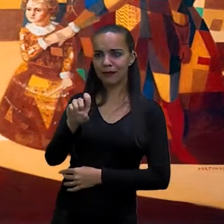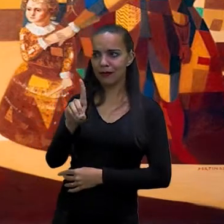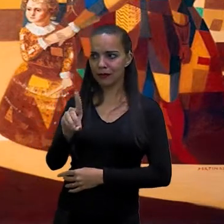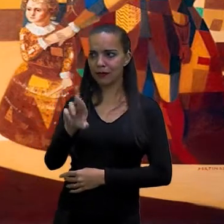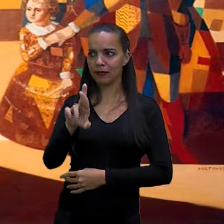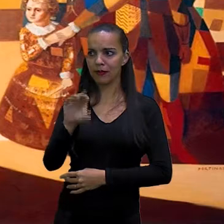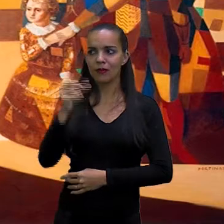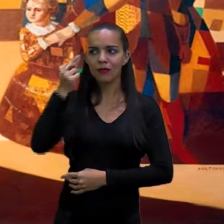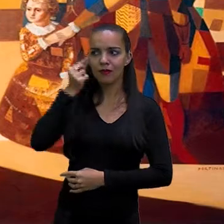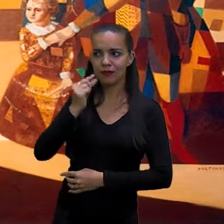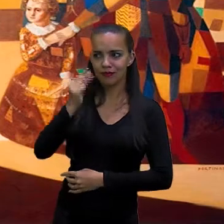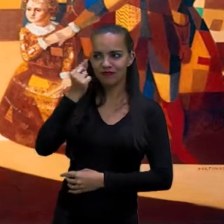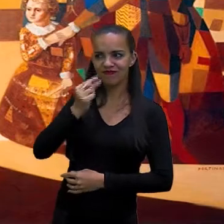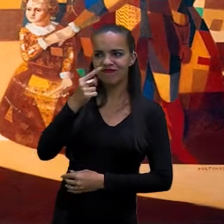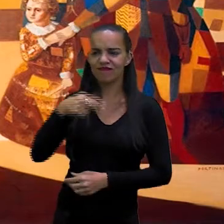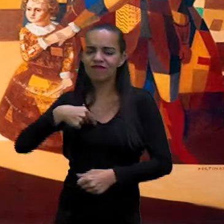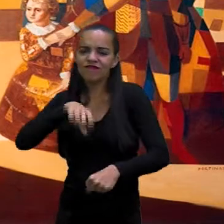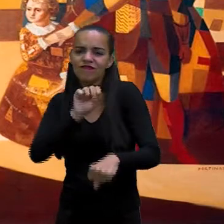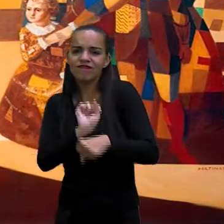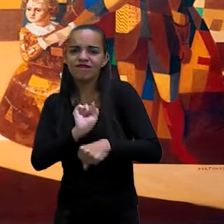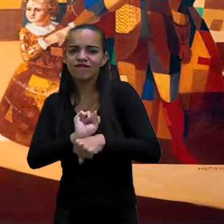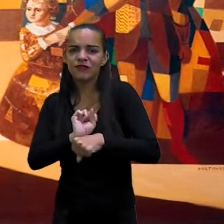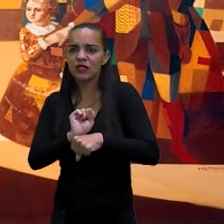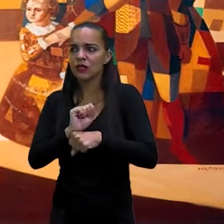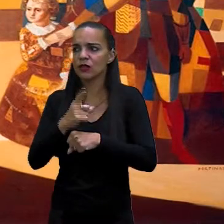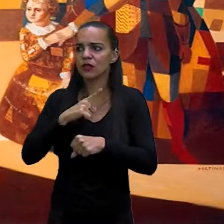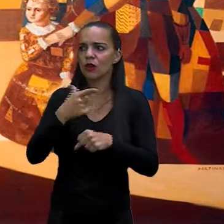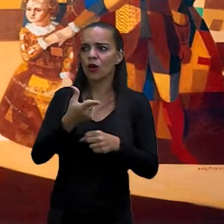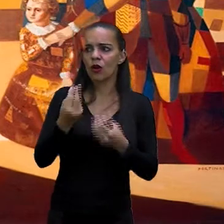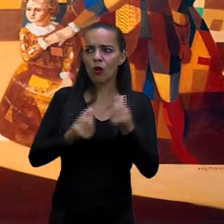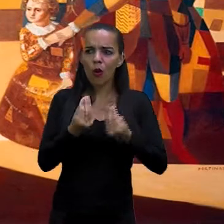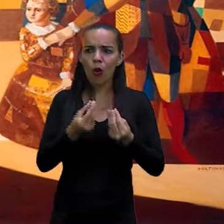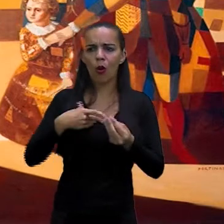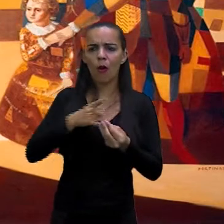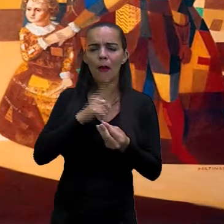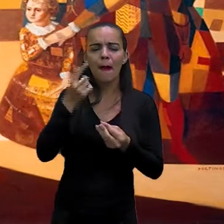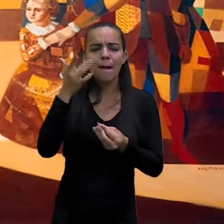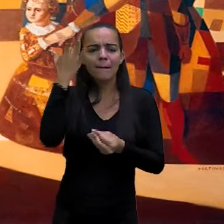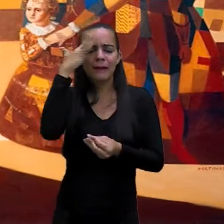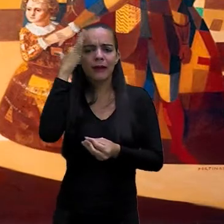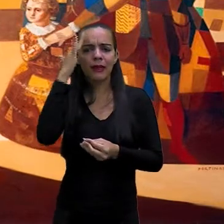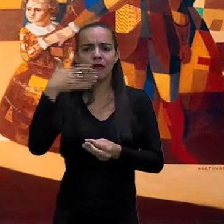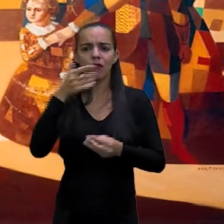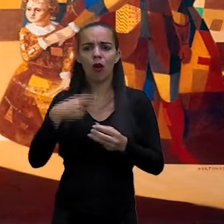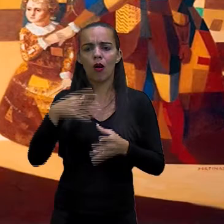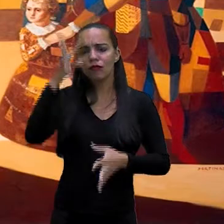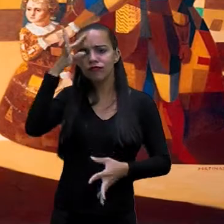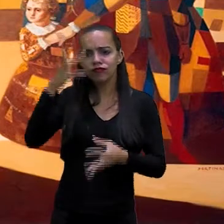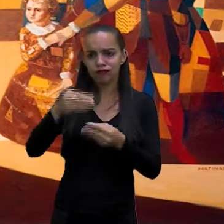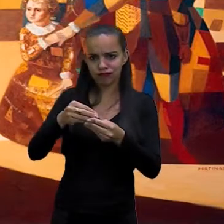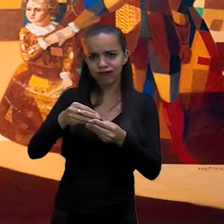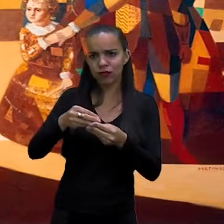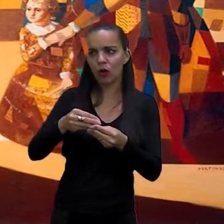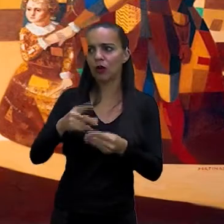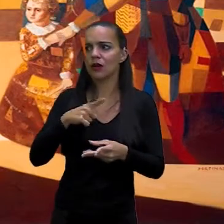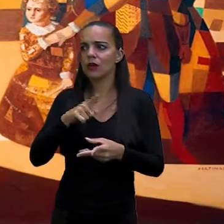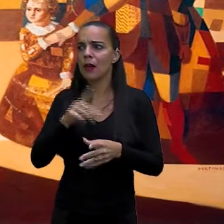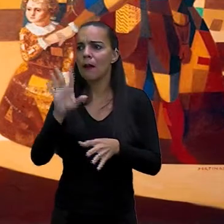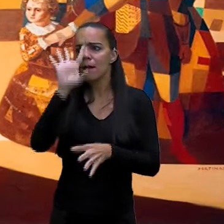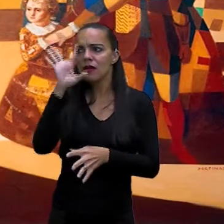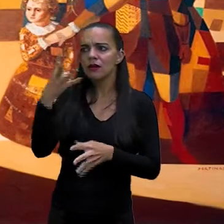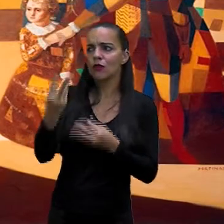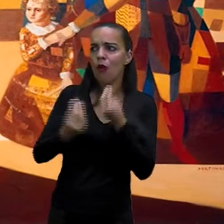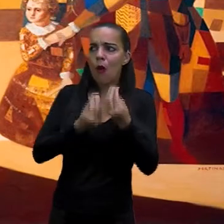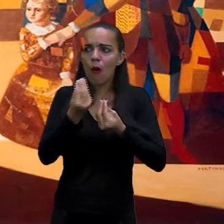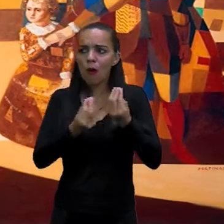E que esse período desenvolveu ao longo dos anos seguintes, até a abdicação de Dom Pedro I